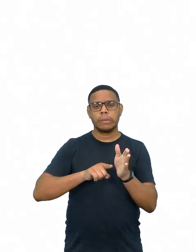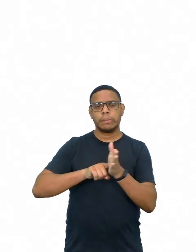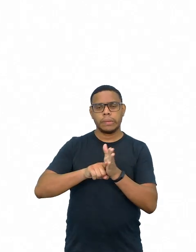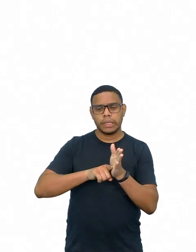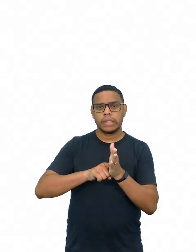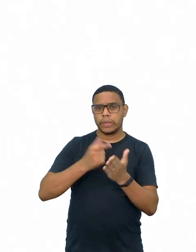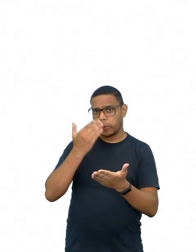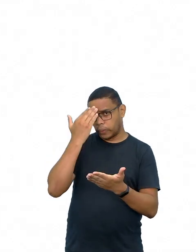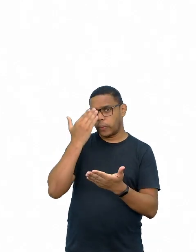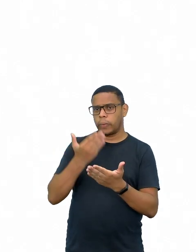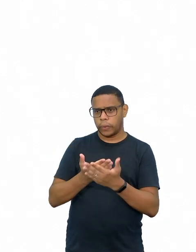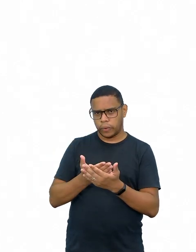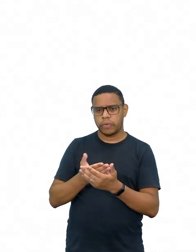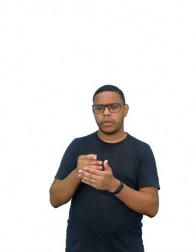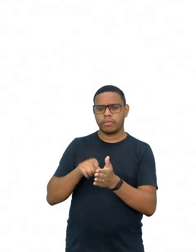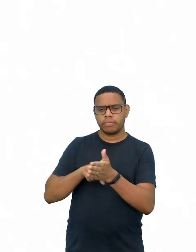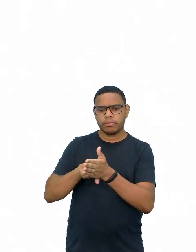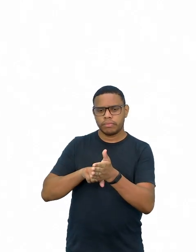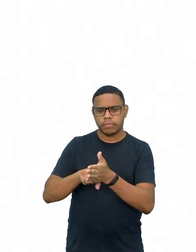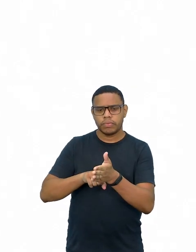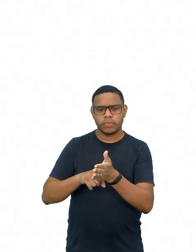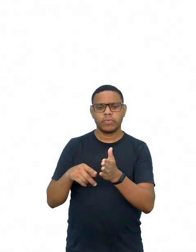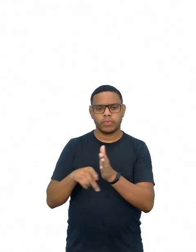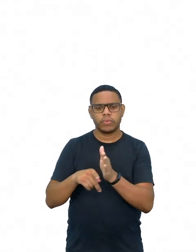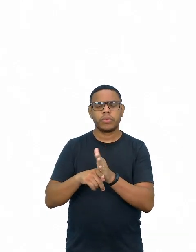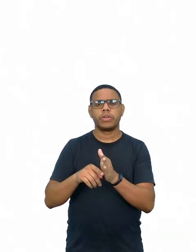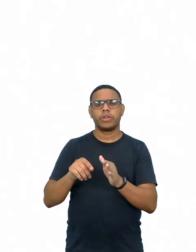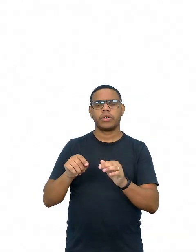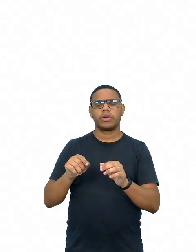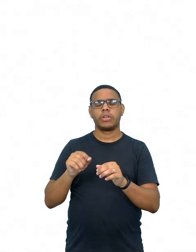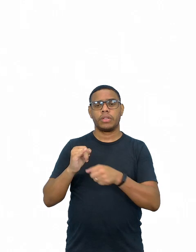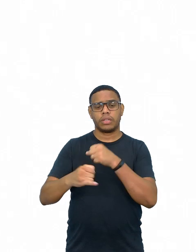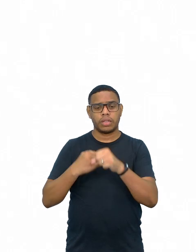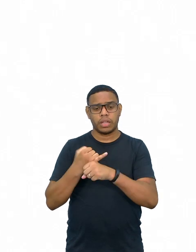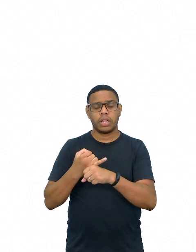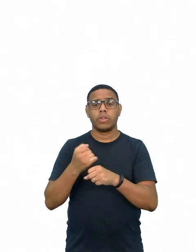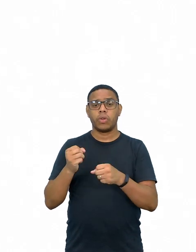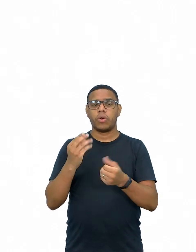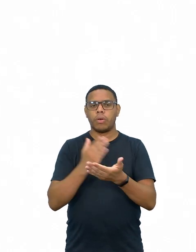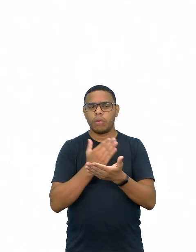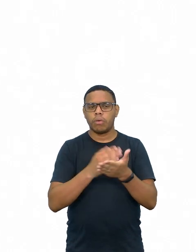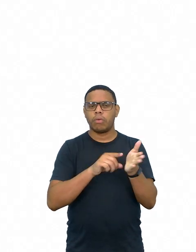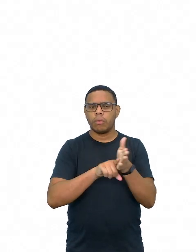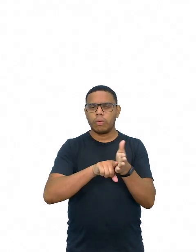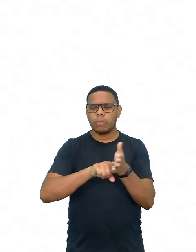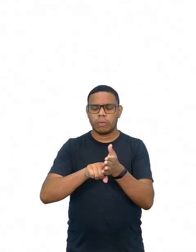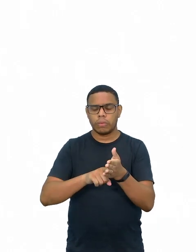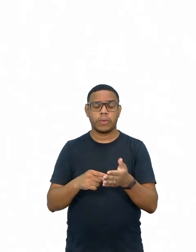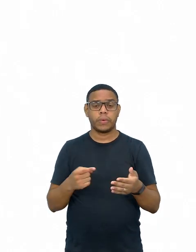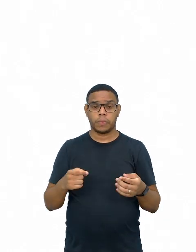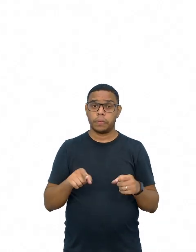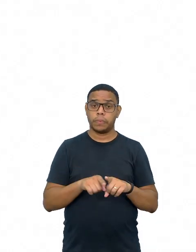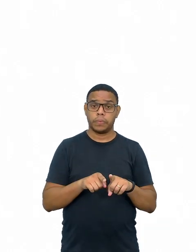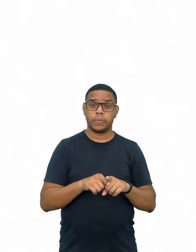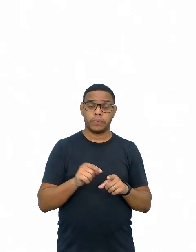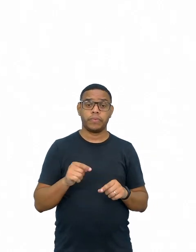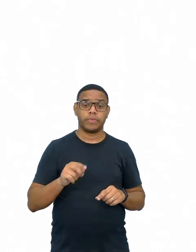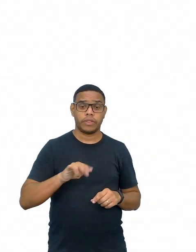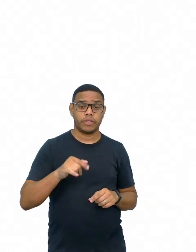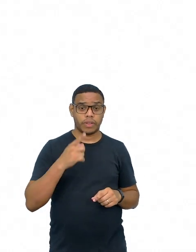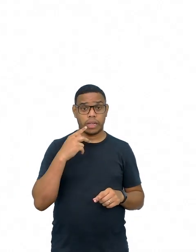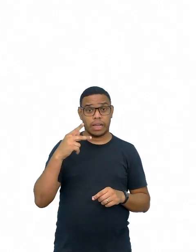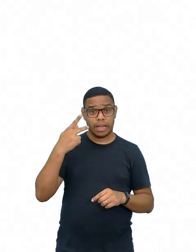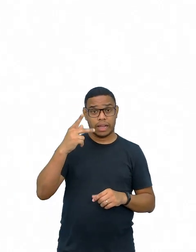pesquisas confiáveis em ambientes físicos e virtuais. Gente, a gente vai fazer isso, ele vai fazer isso lá na